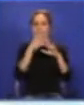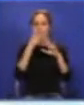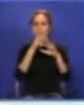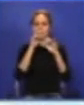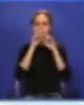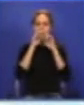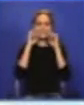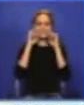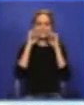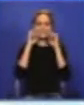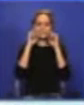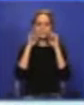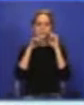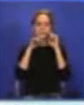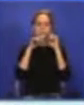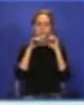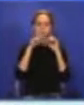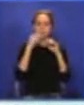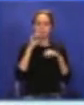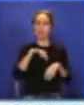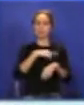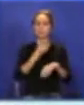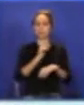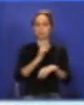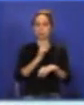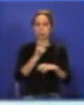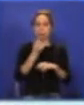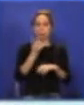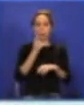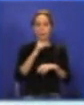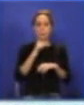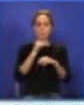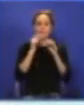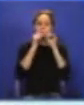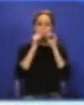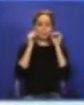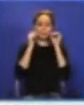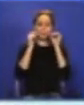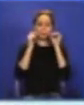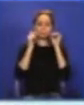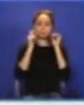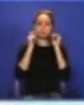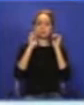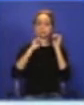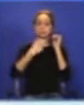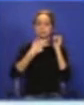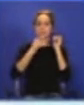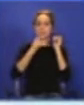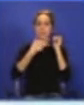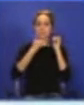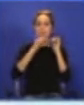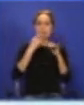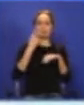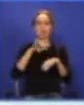Nós não tínhamos muito tempo e os aparelhos completamente estéticos têm muito tempo de